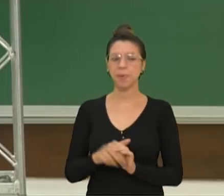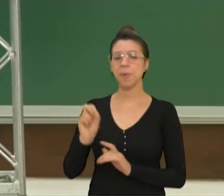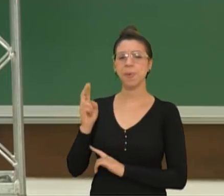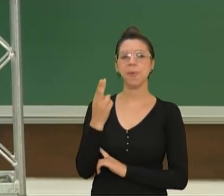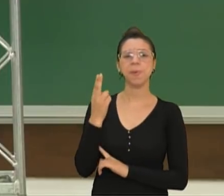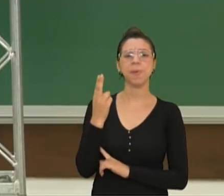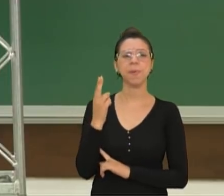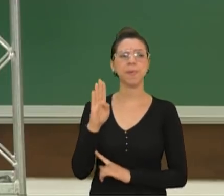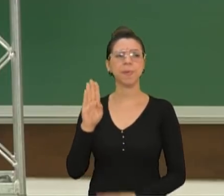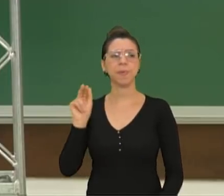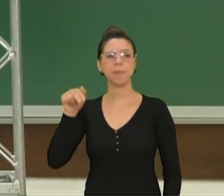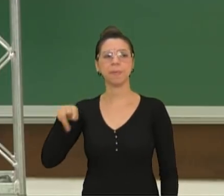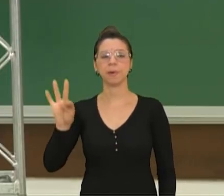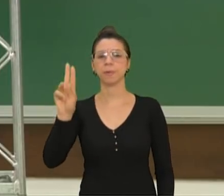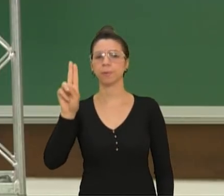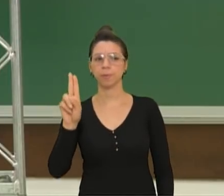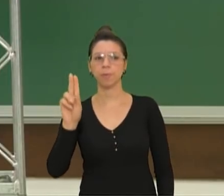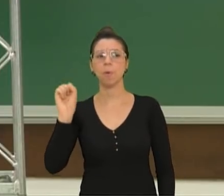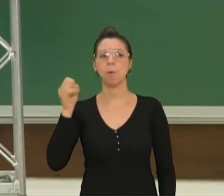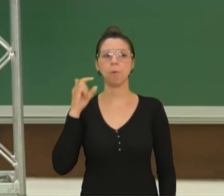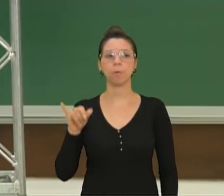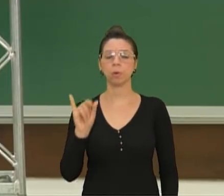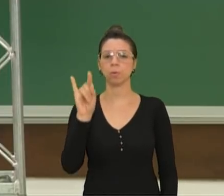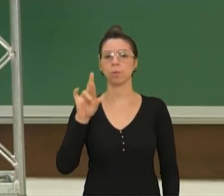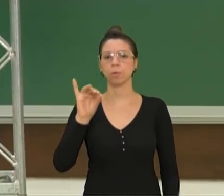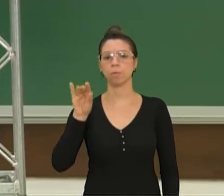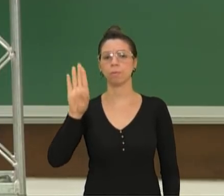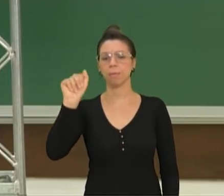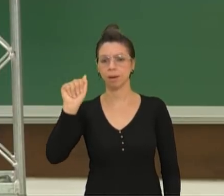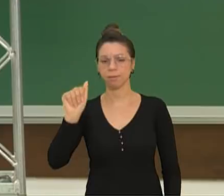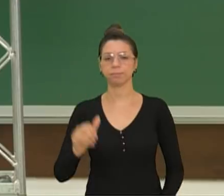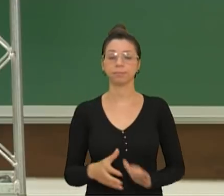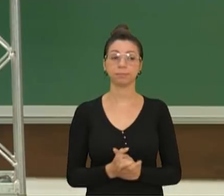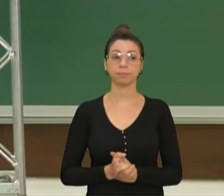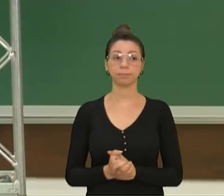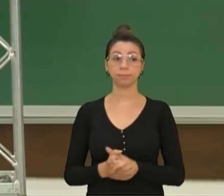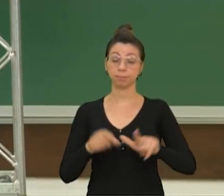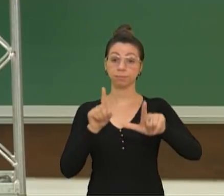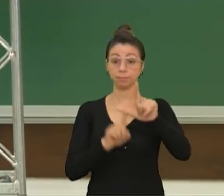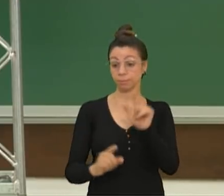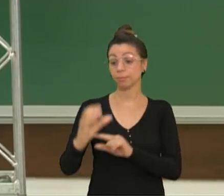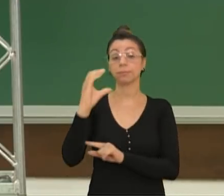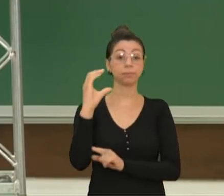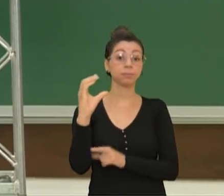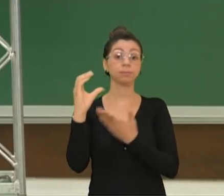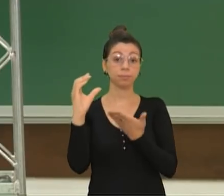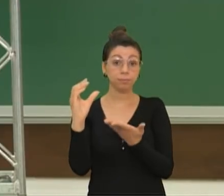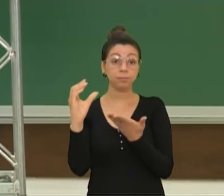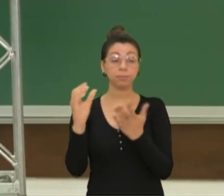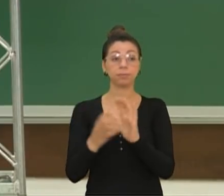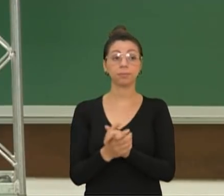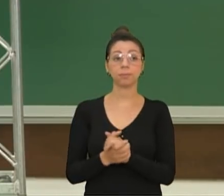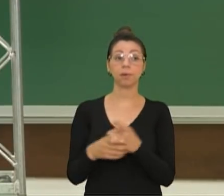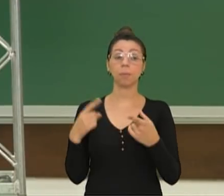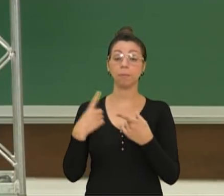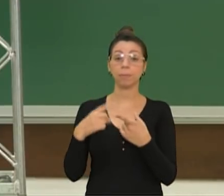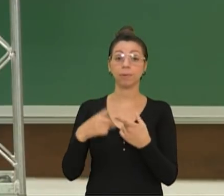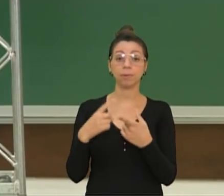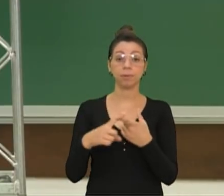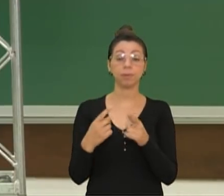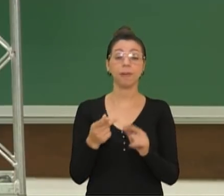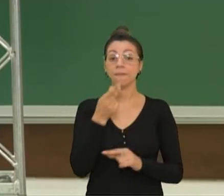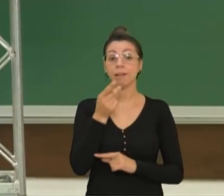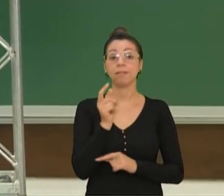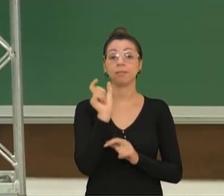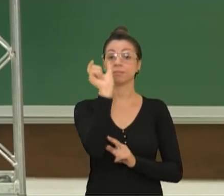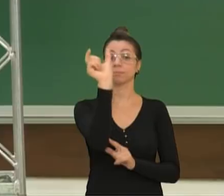letra D, Yorubá. Qual que é a resposta correta, gente? A letra C, Bantu, porque já diz aqui, ó, se nós pensarmos bem, ali, ó, está escrito